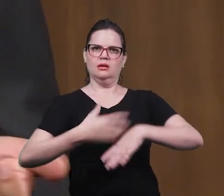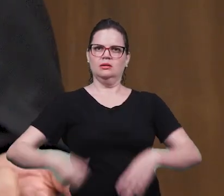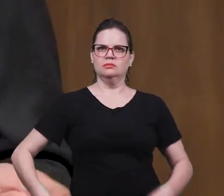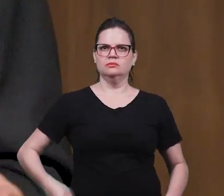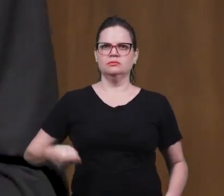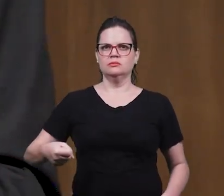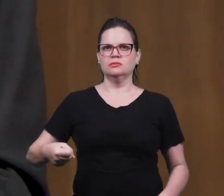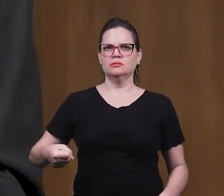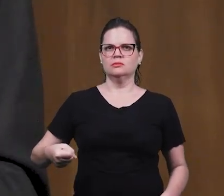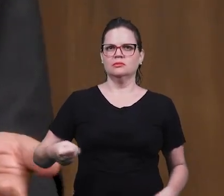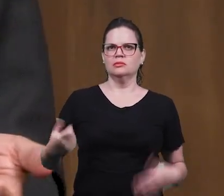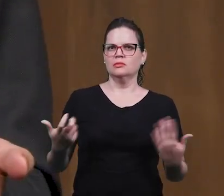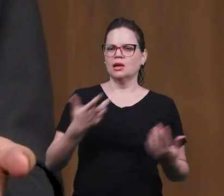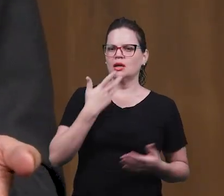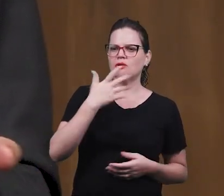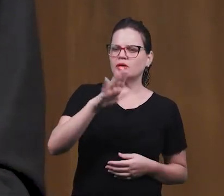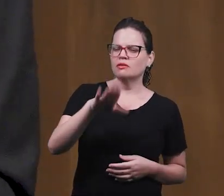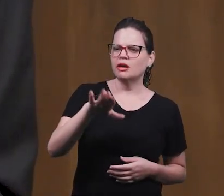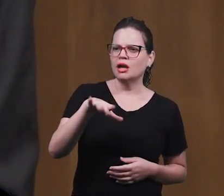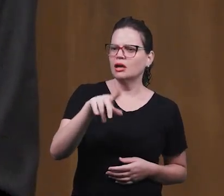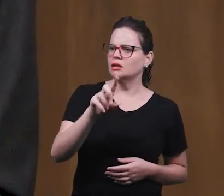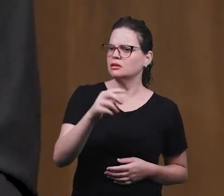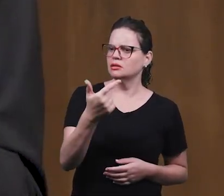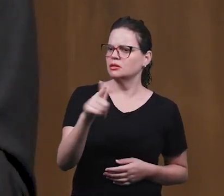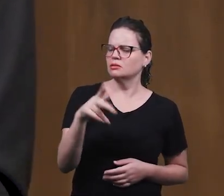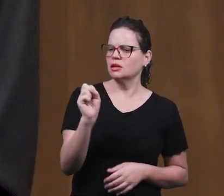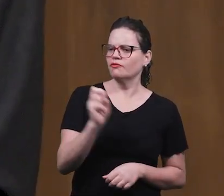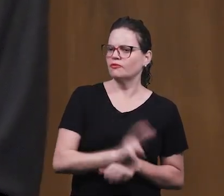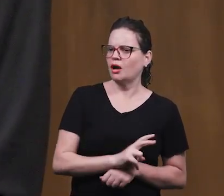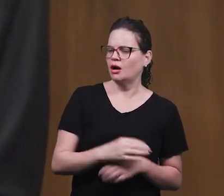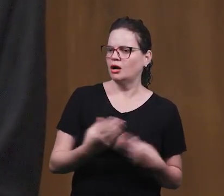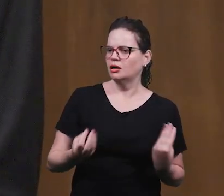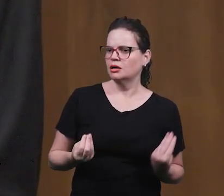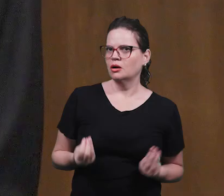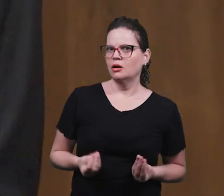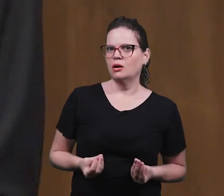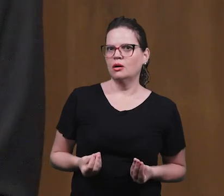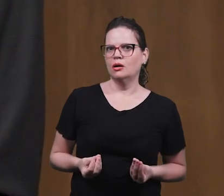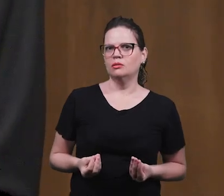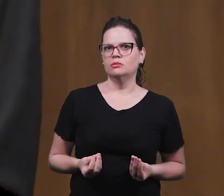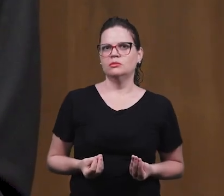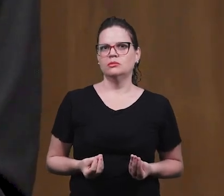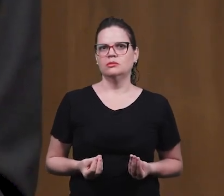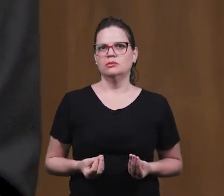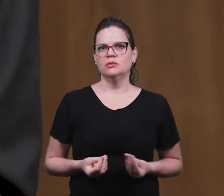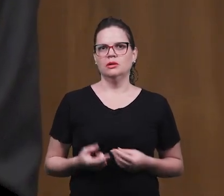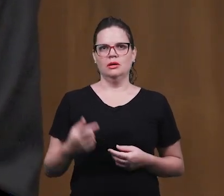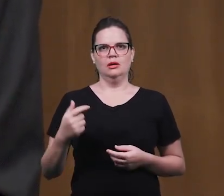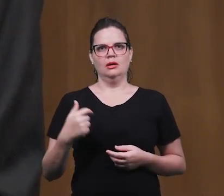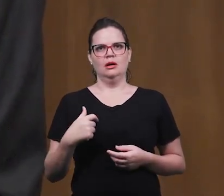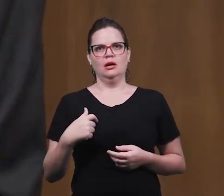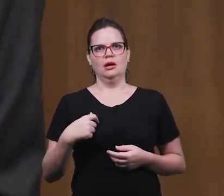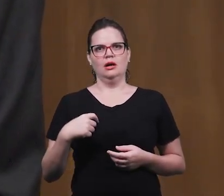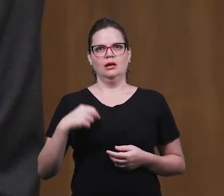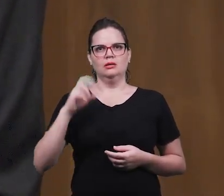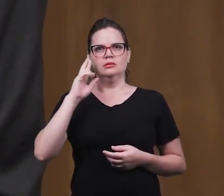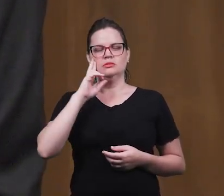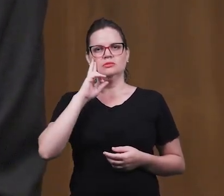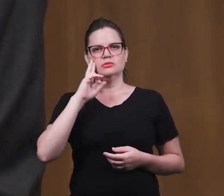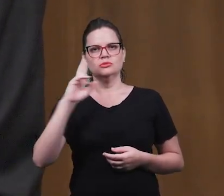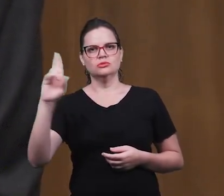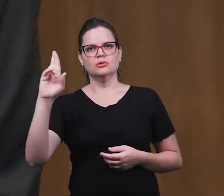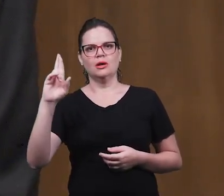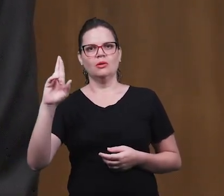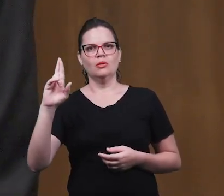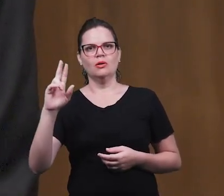E eu falei, Senhor, não tem mais vaga no navio, o que esse oficial está embarcando? Aí no sonho o Senhor falava assim para mim, esse é um dos